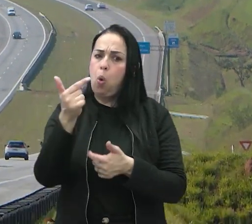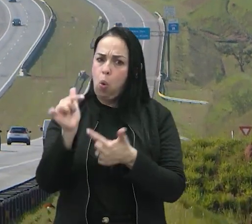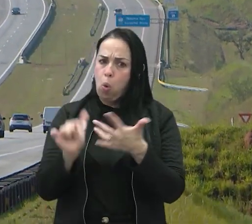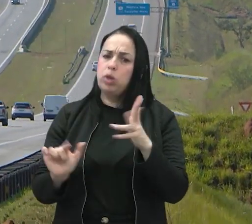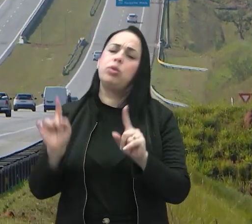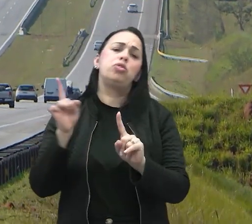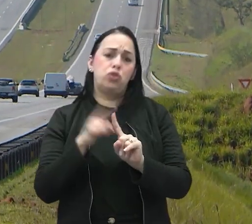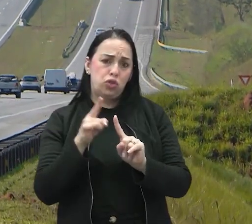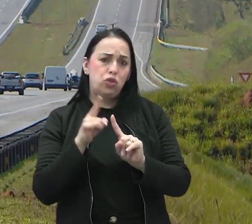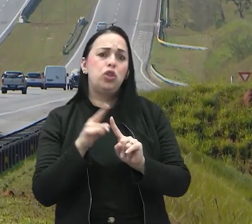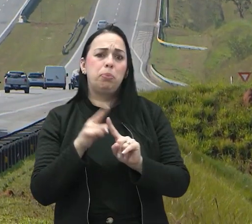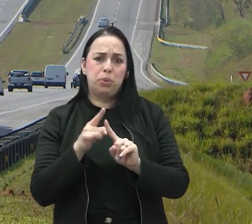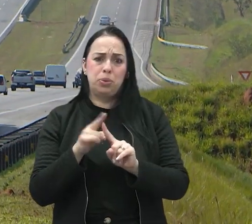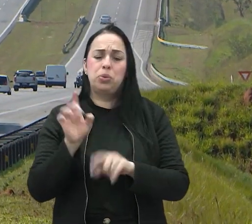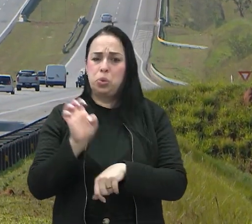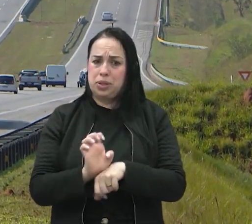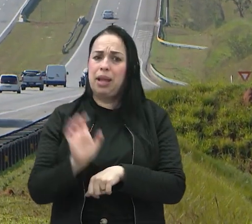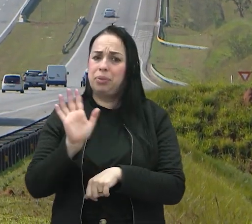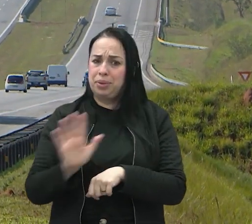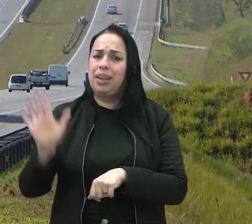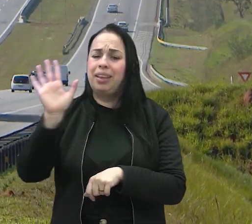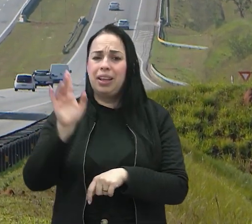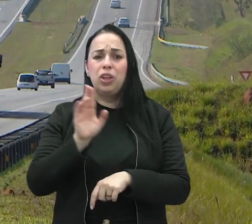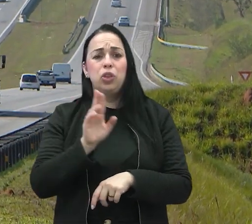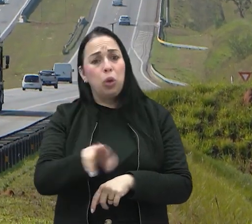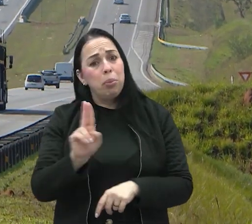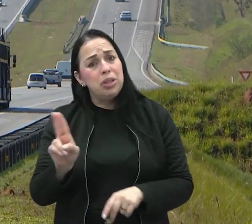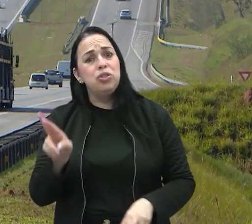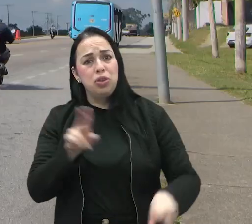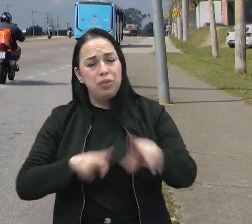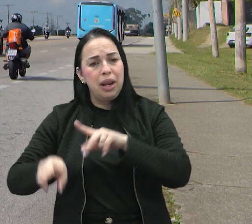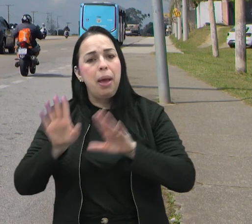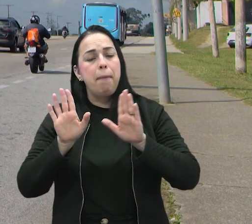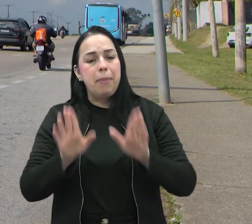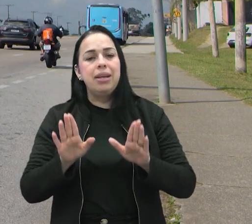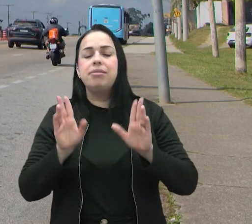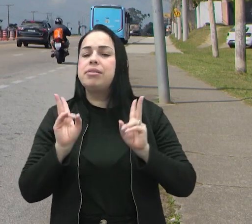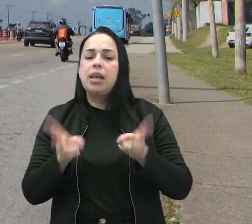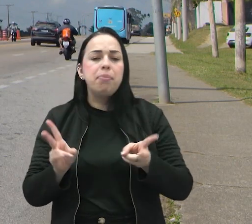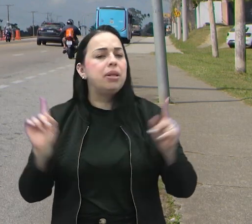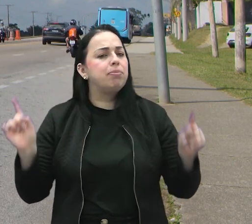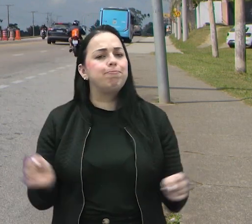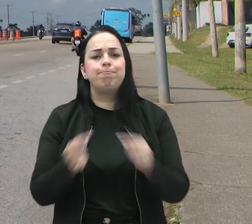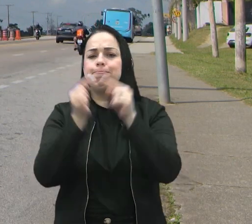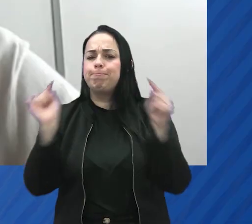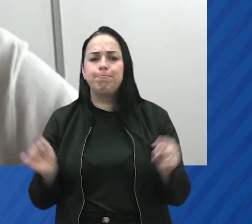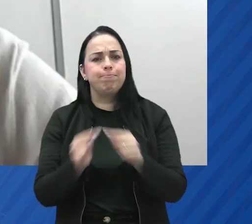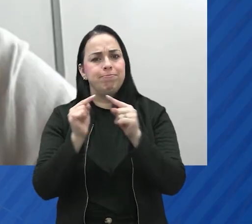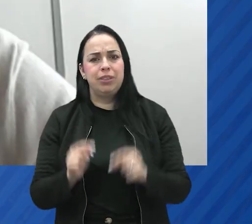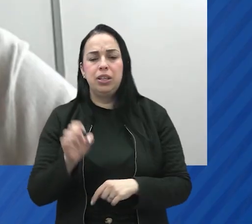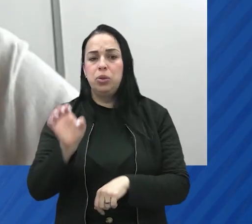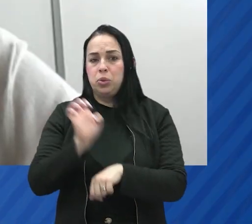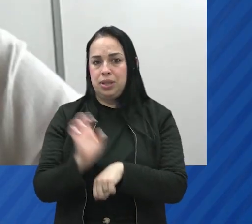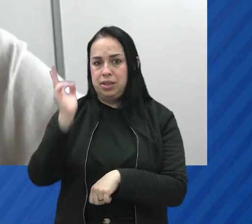existem outros tipos de rodovias estaduais, que podem ter nomes diferentes, mas sempre seguem a mesma lógica.